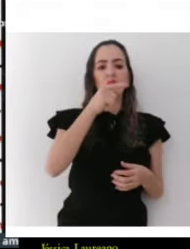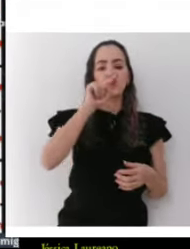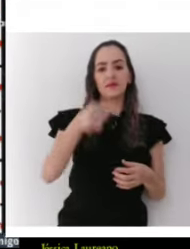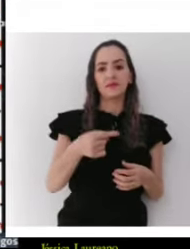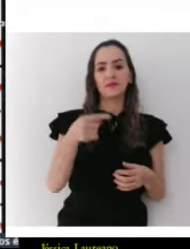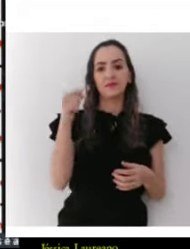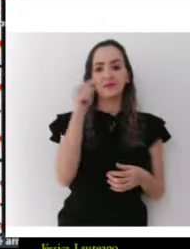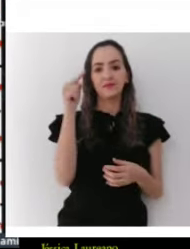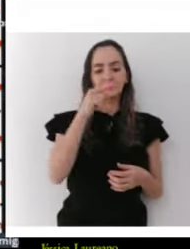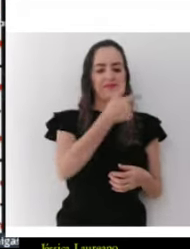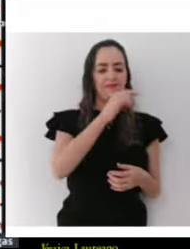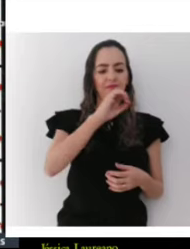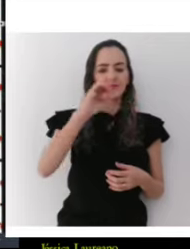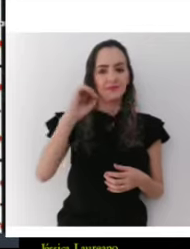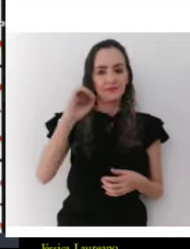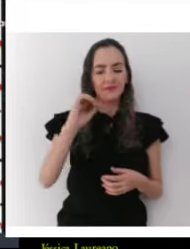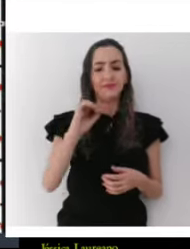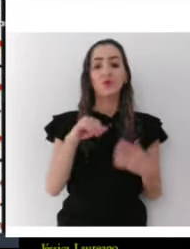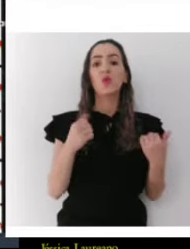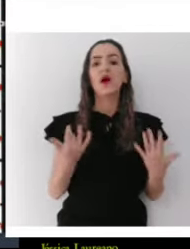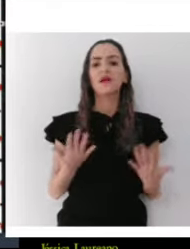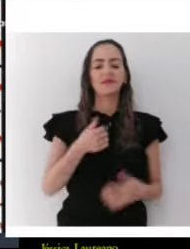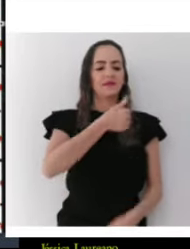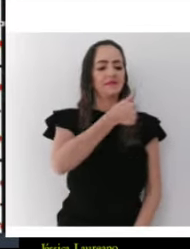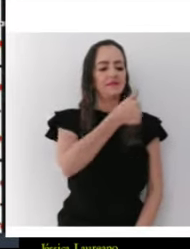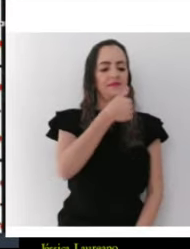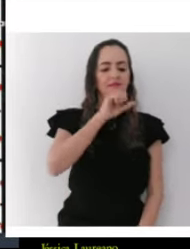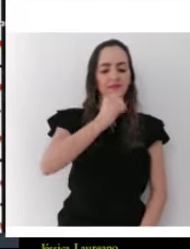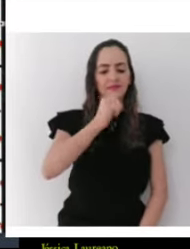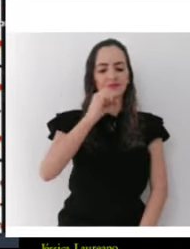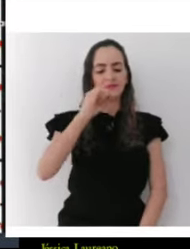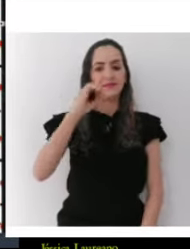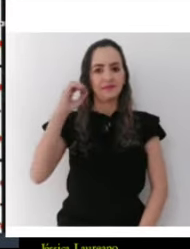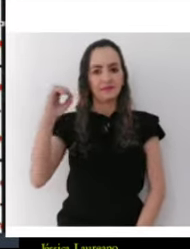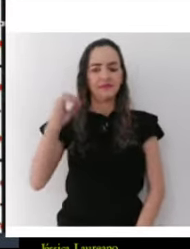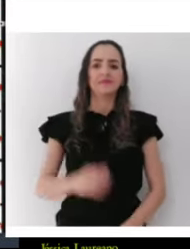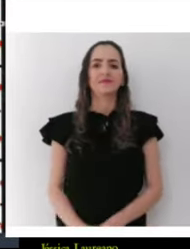aí, Caio. Os 2.000 menos 200, sobrando